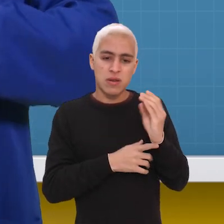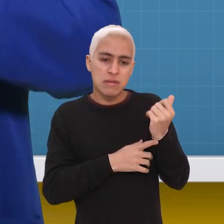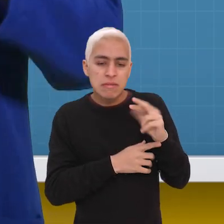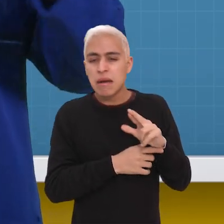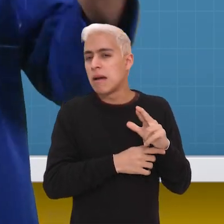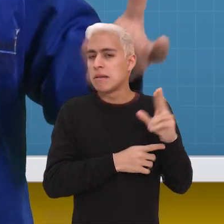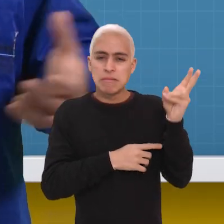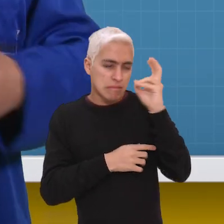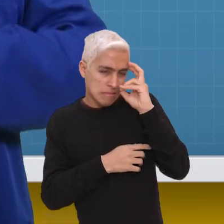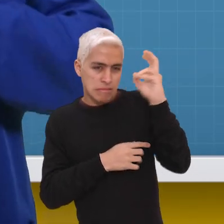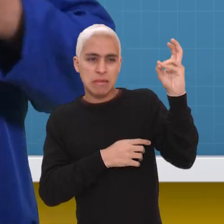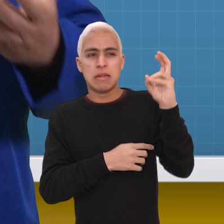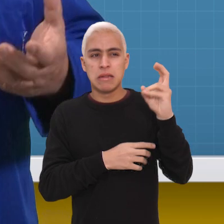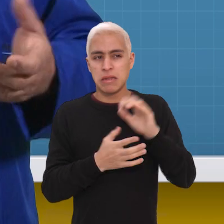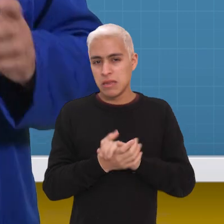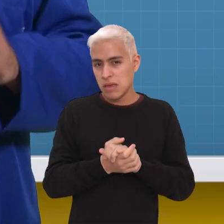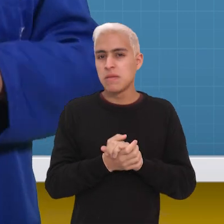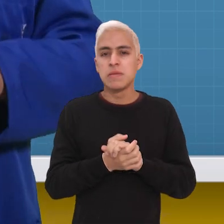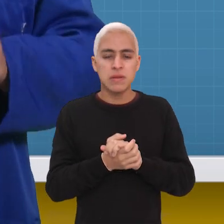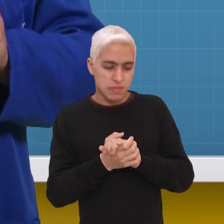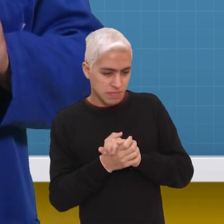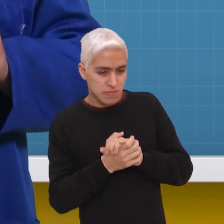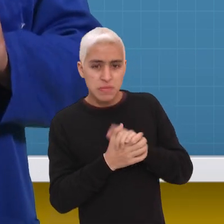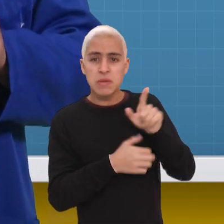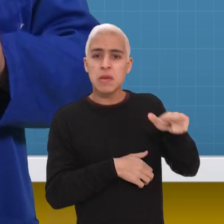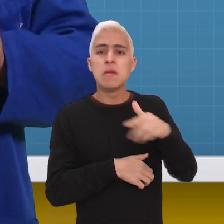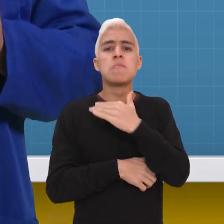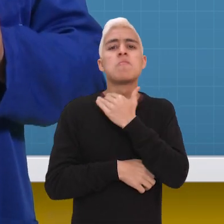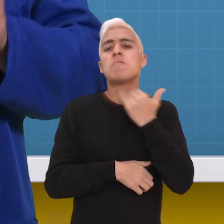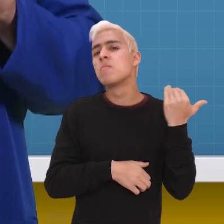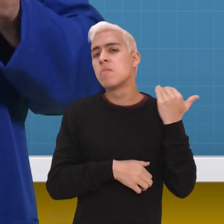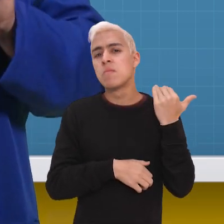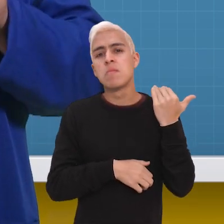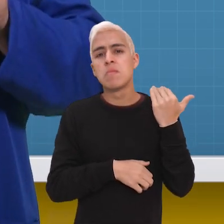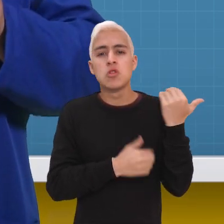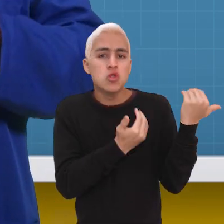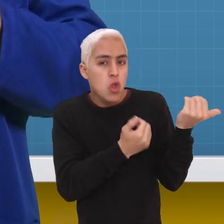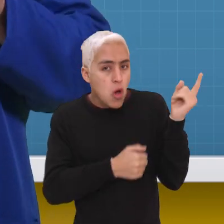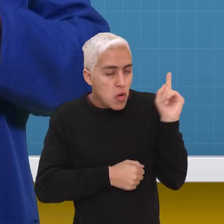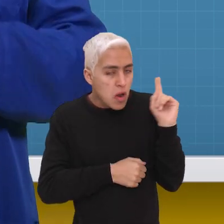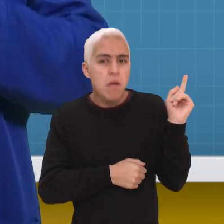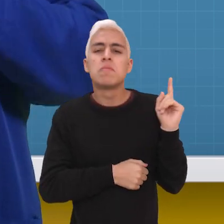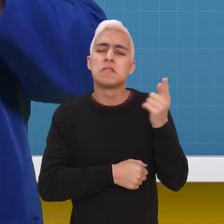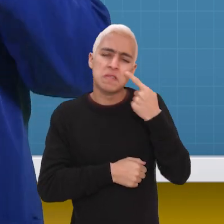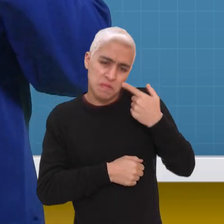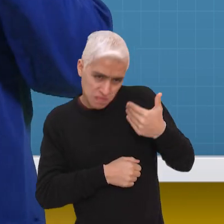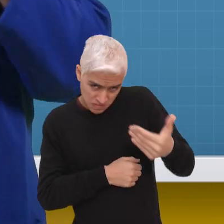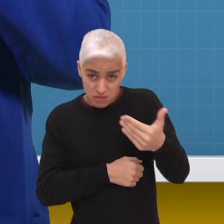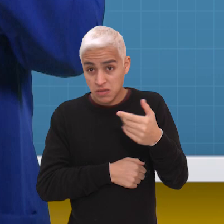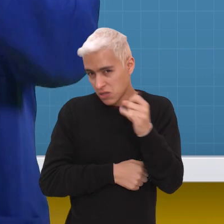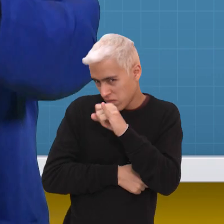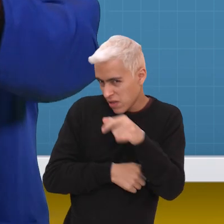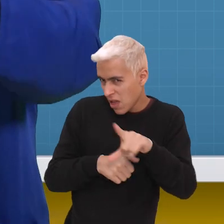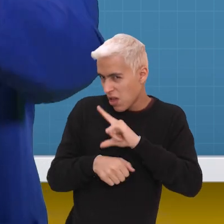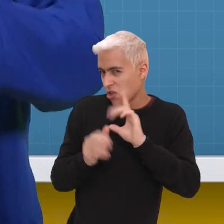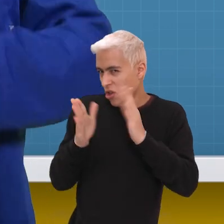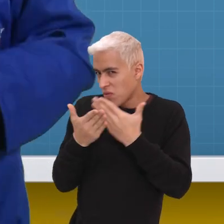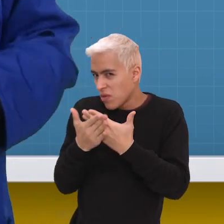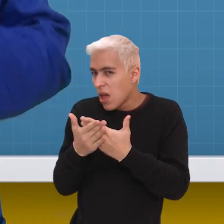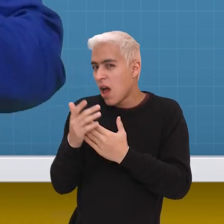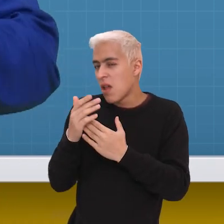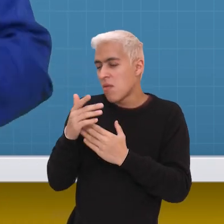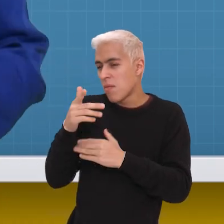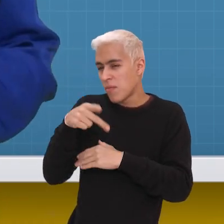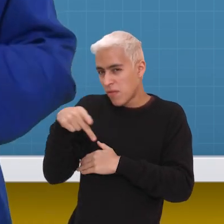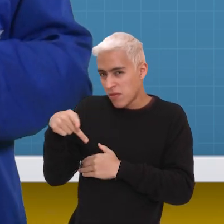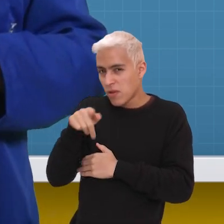é gênio. E olha que eu acho que ele morreu não muito novinho. Vocês vão ver, se é que já não viram com a